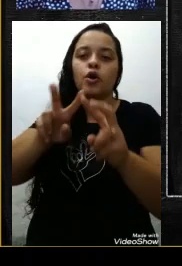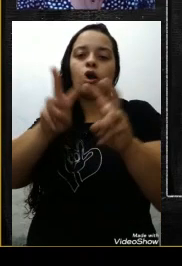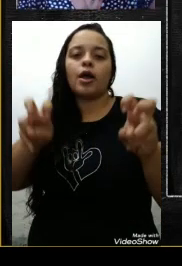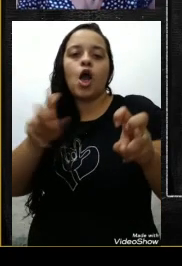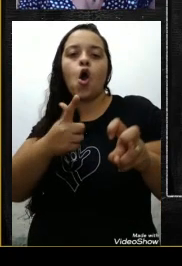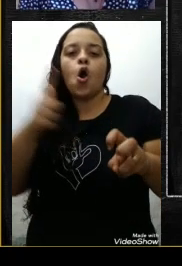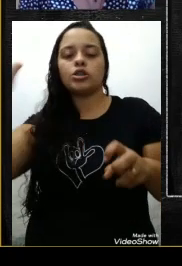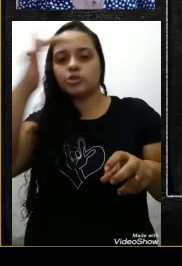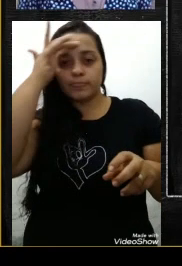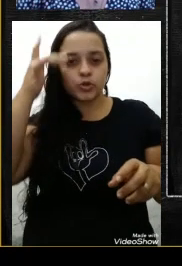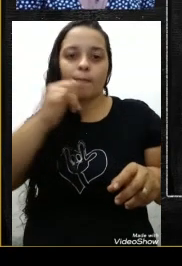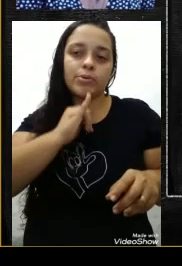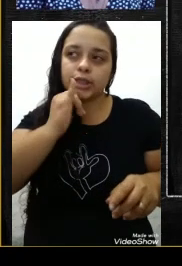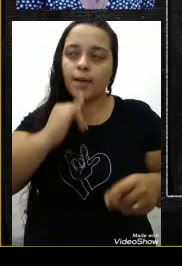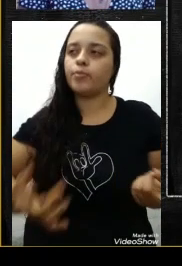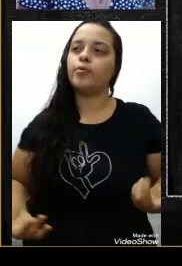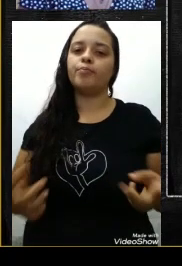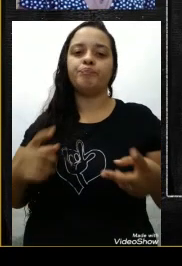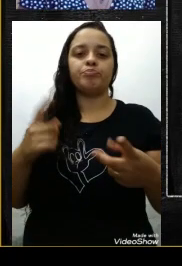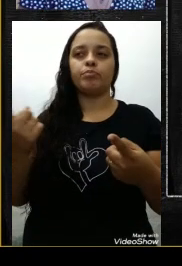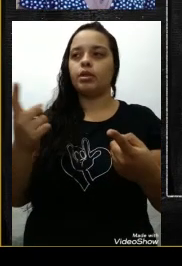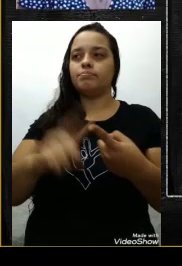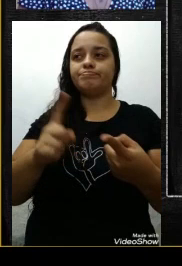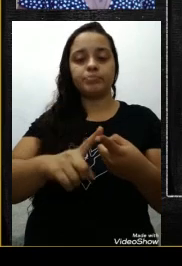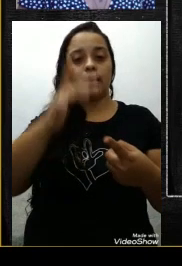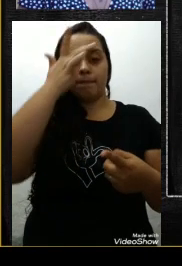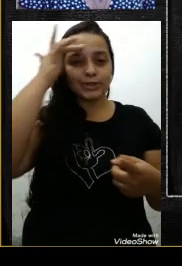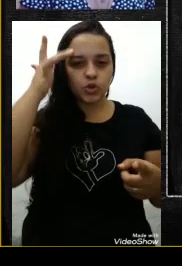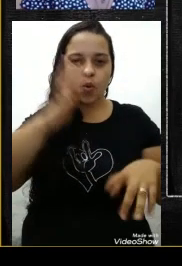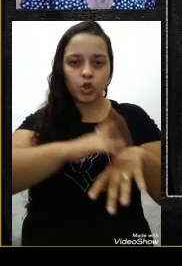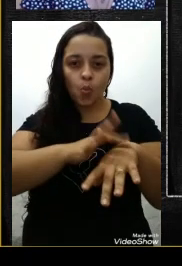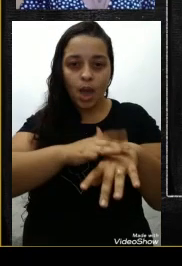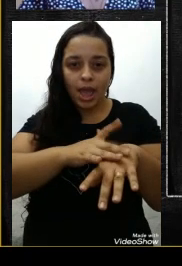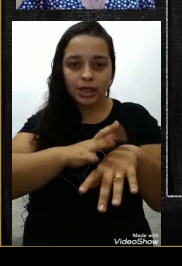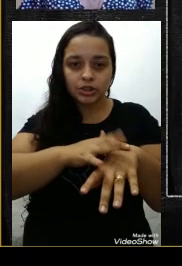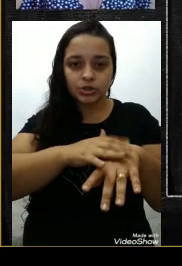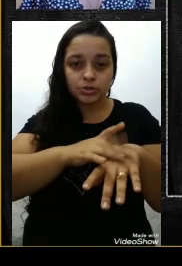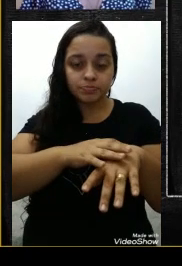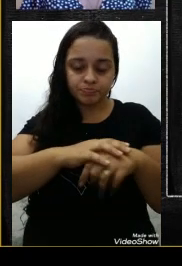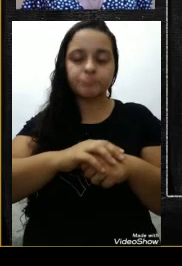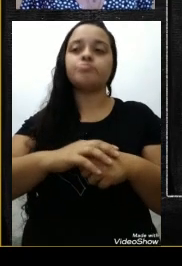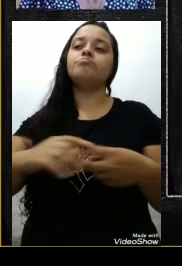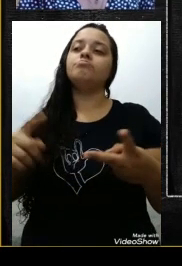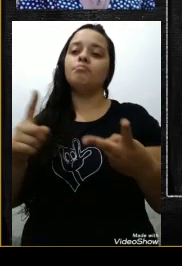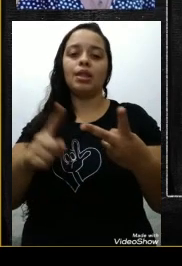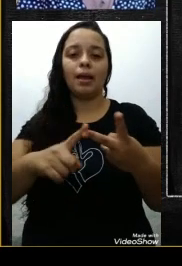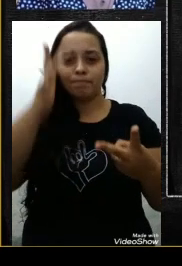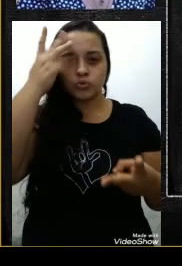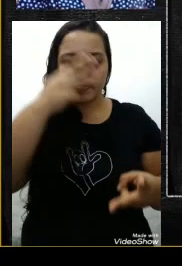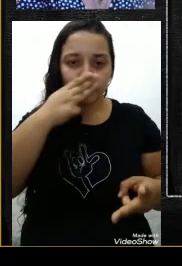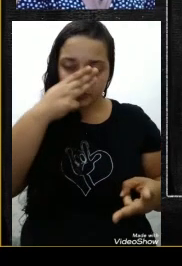ação de outras pessoas, como, por exemplo, a própria existência das pessoas com